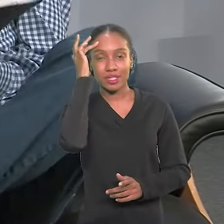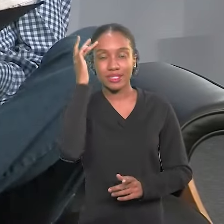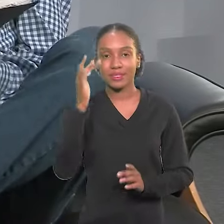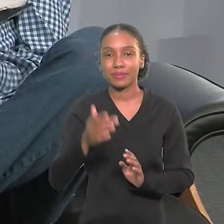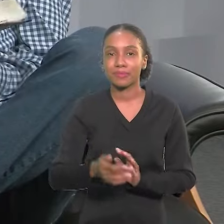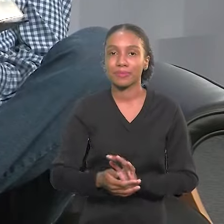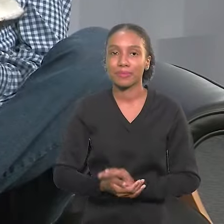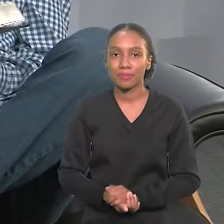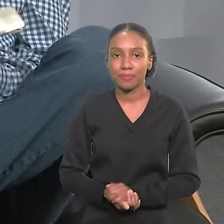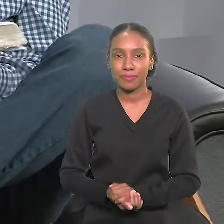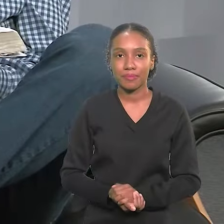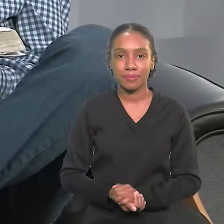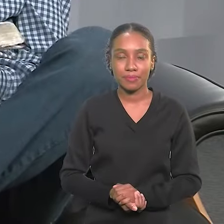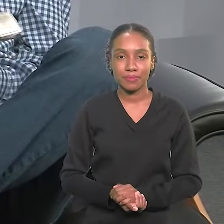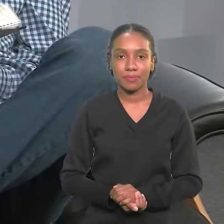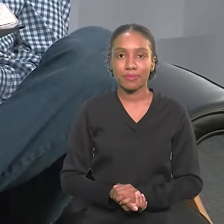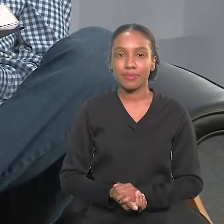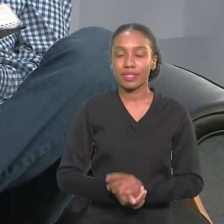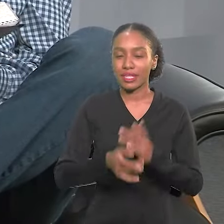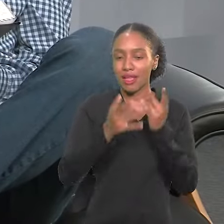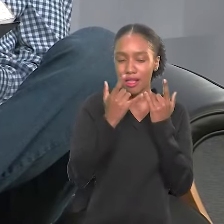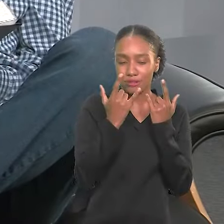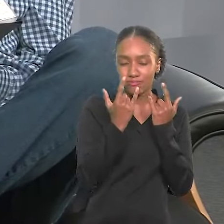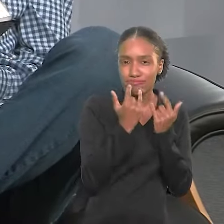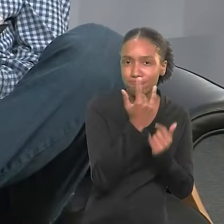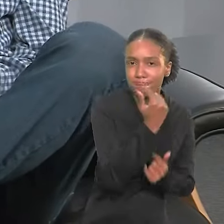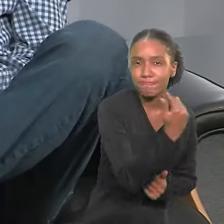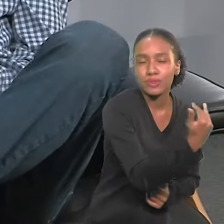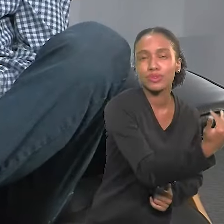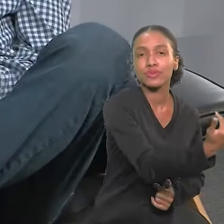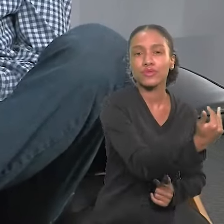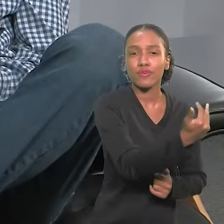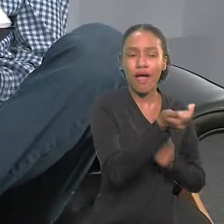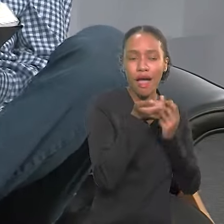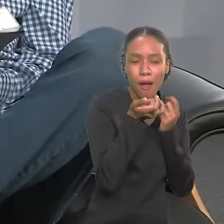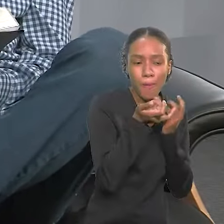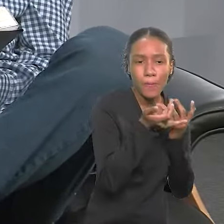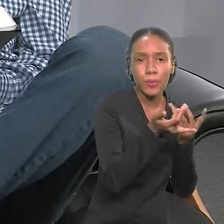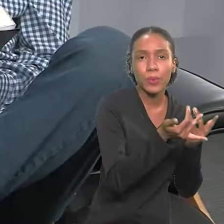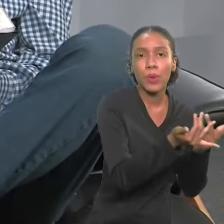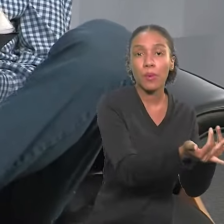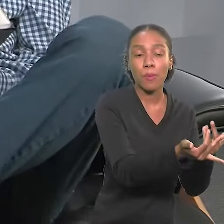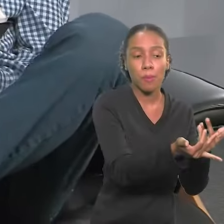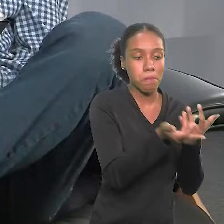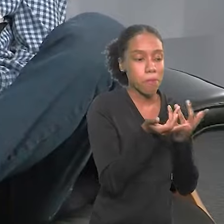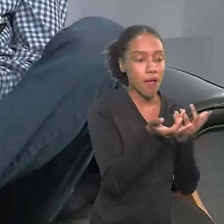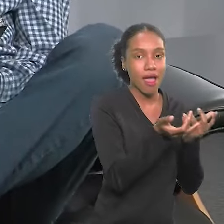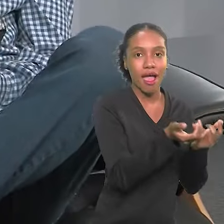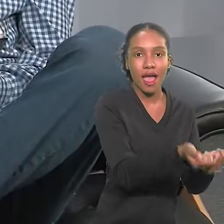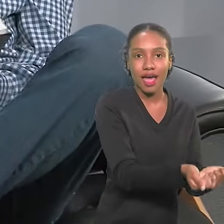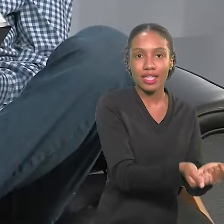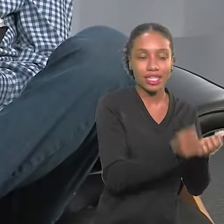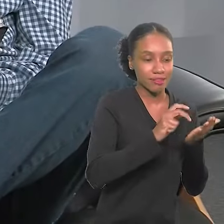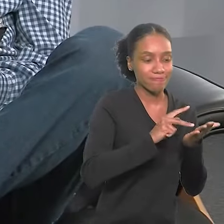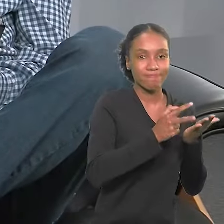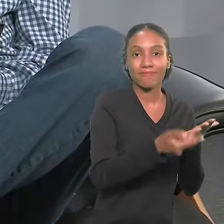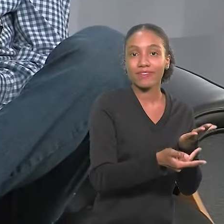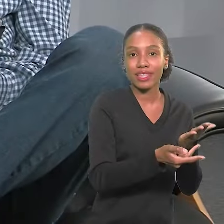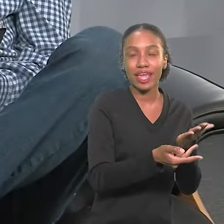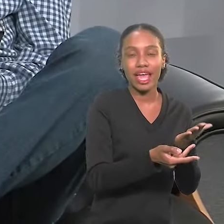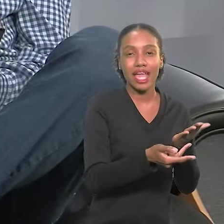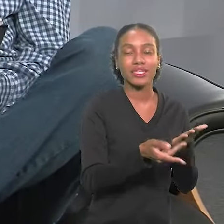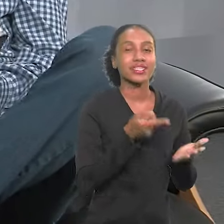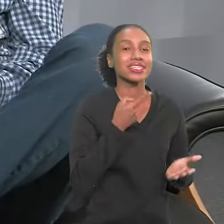queda através dos das ciladas do Inimigo da sua vida do seu ministério é